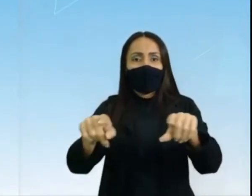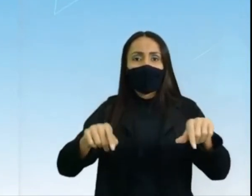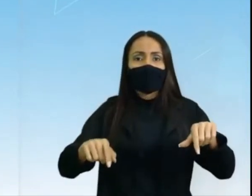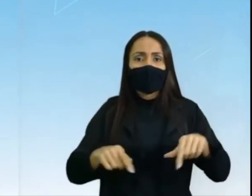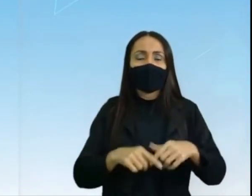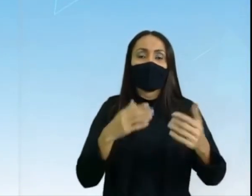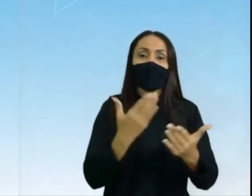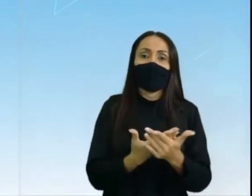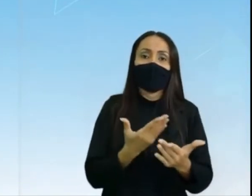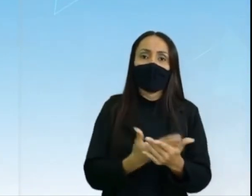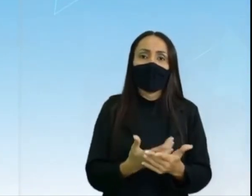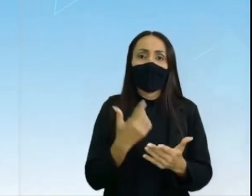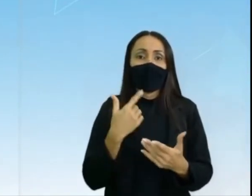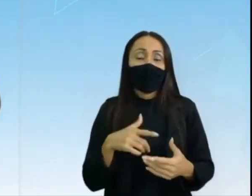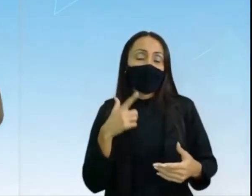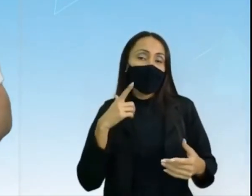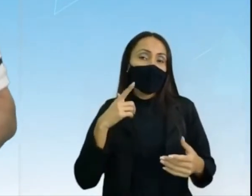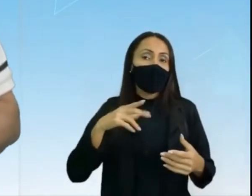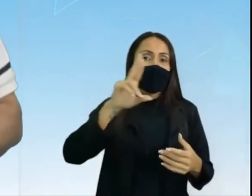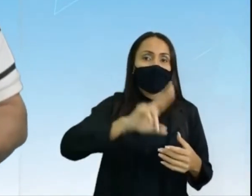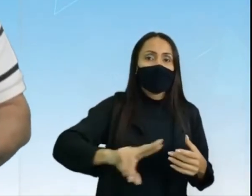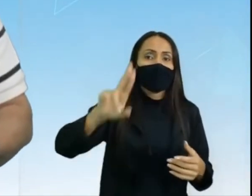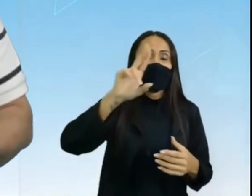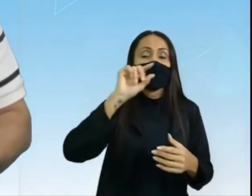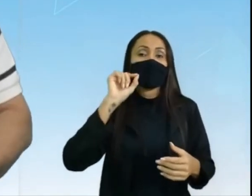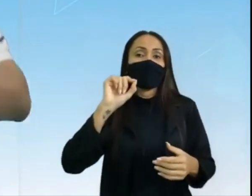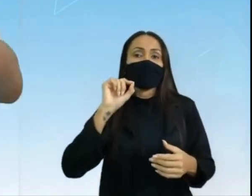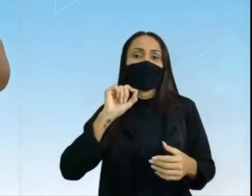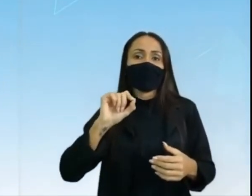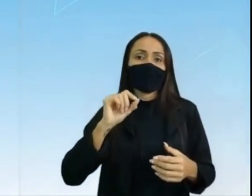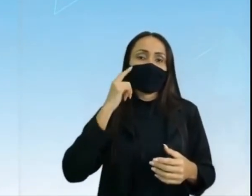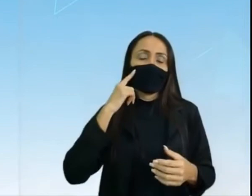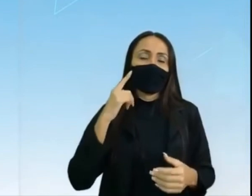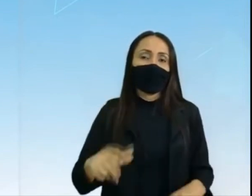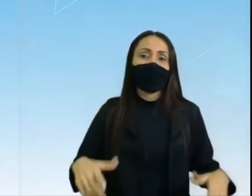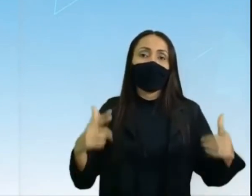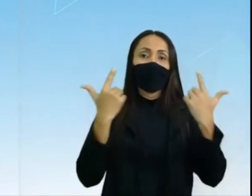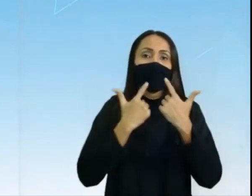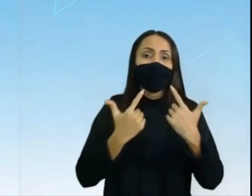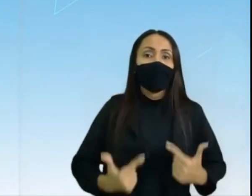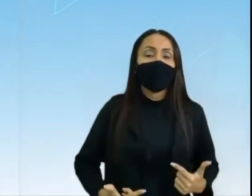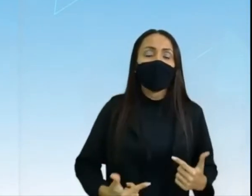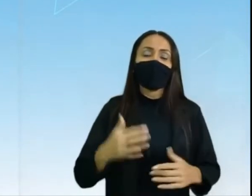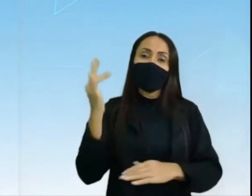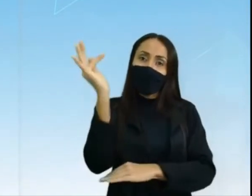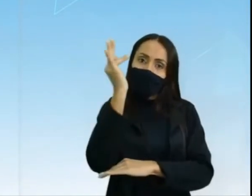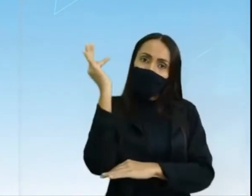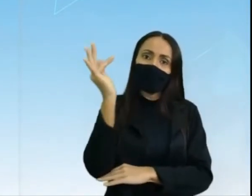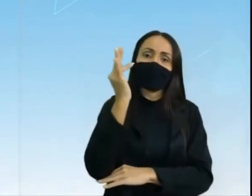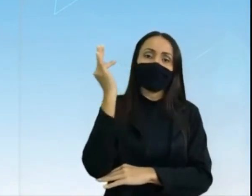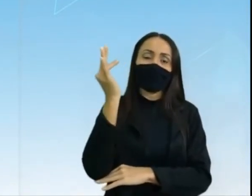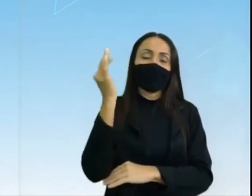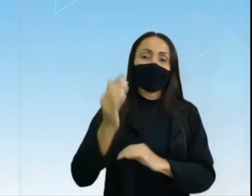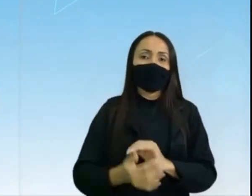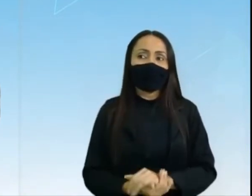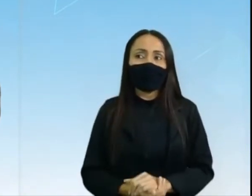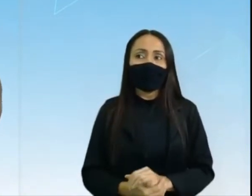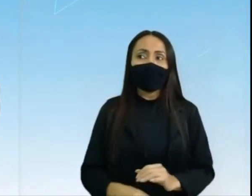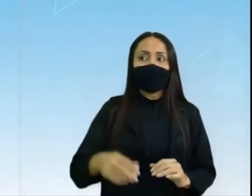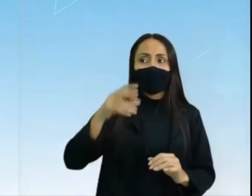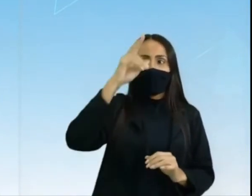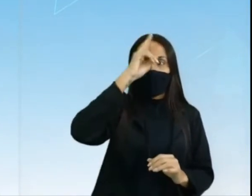esse texto tem que utilizar o que? O que nós falamos, uma linguagem mais formal. Agora,